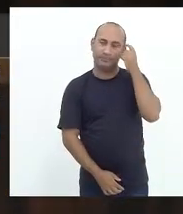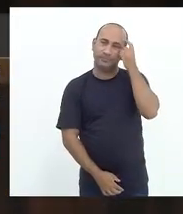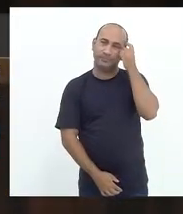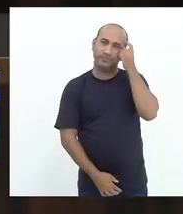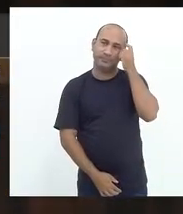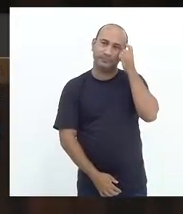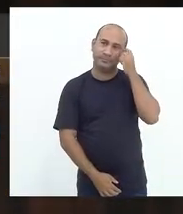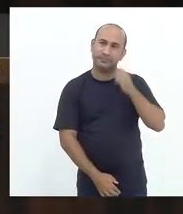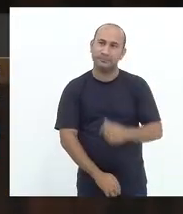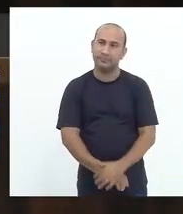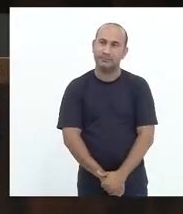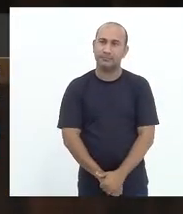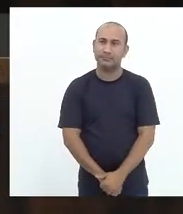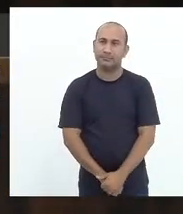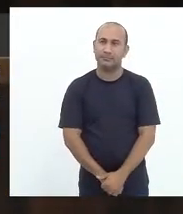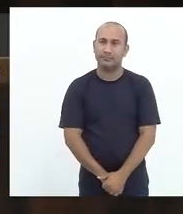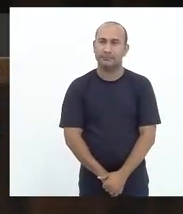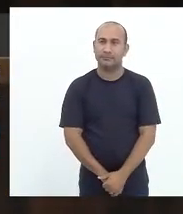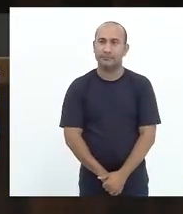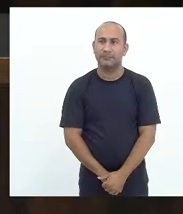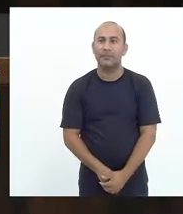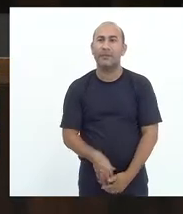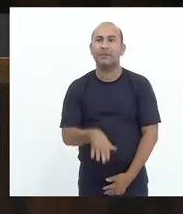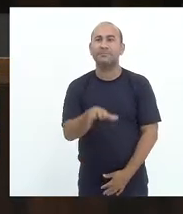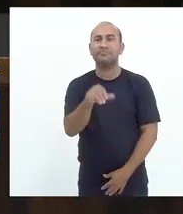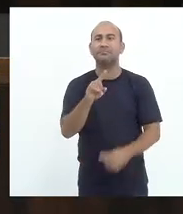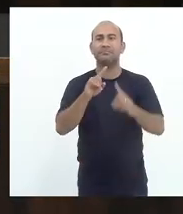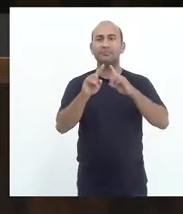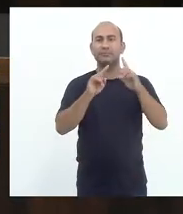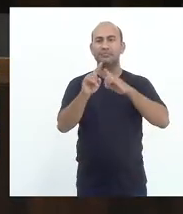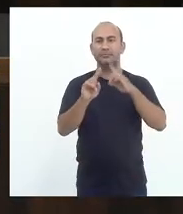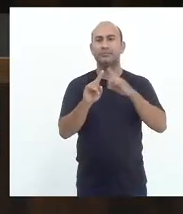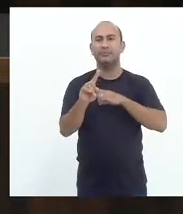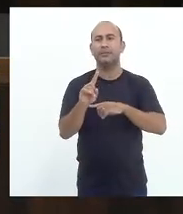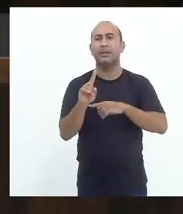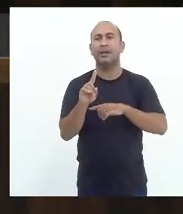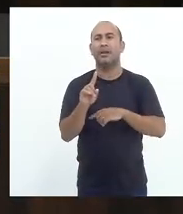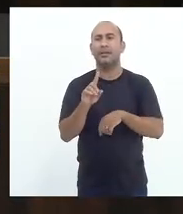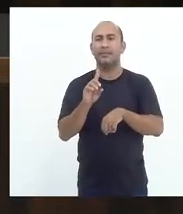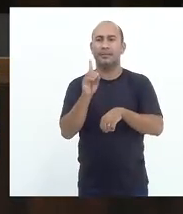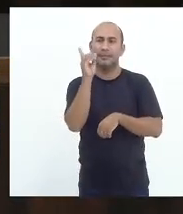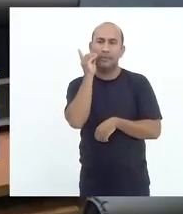Próximo inscrito para discutir a matéria, o deputado Valdeque Carneiro.